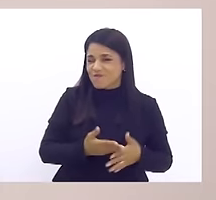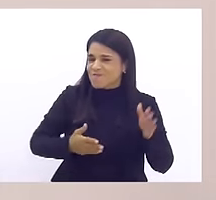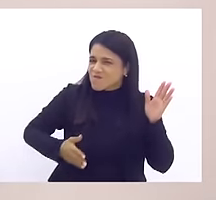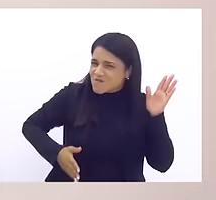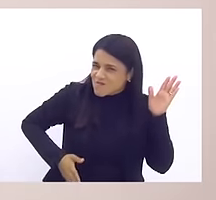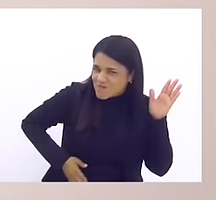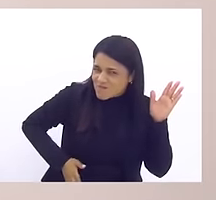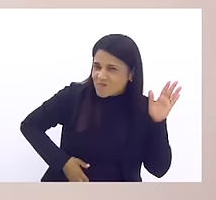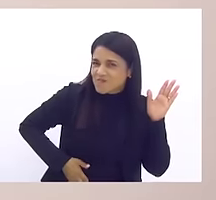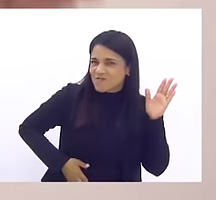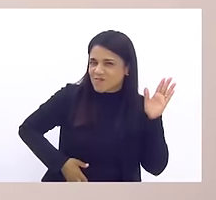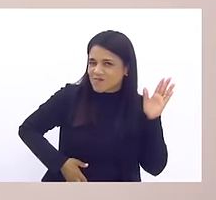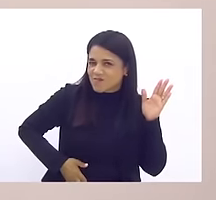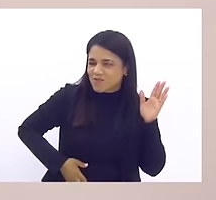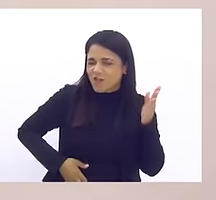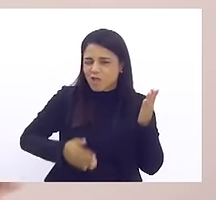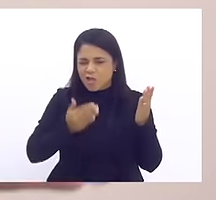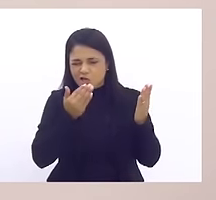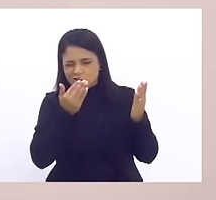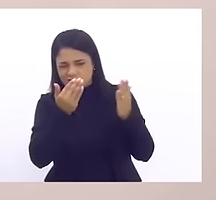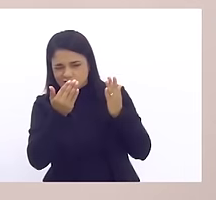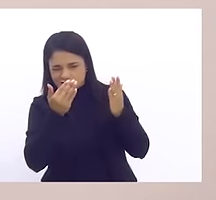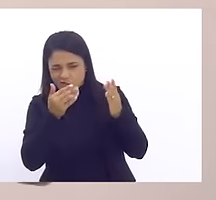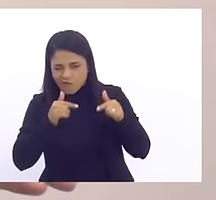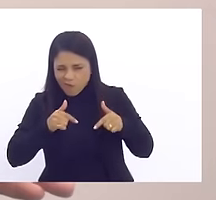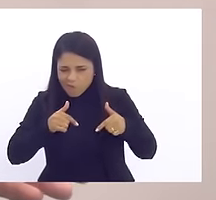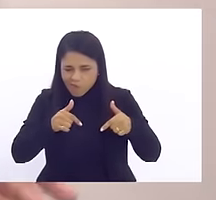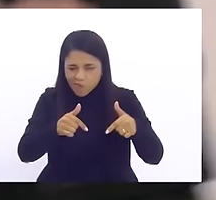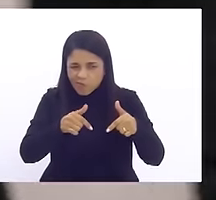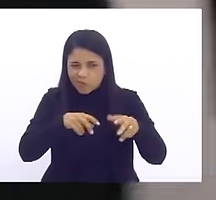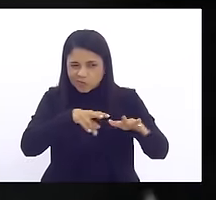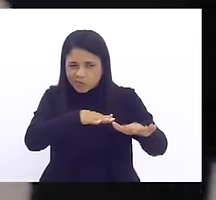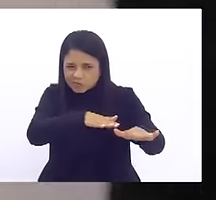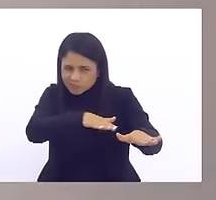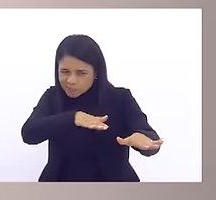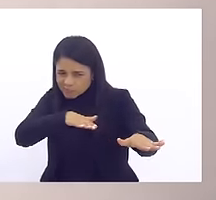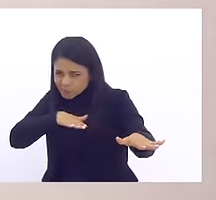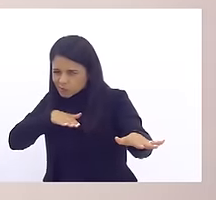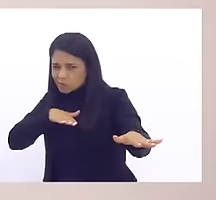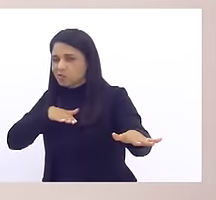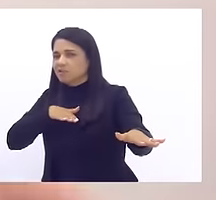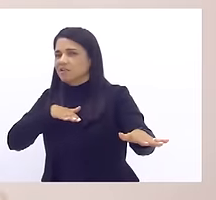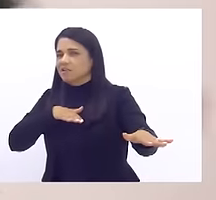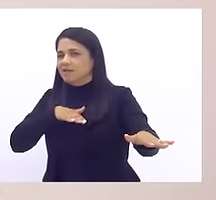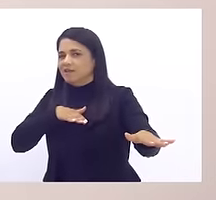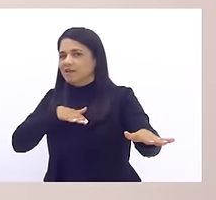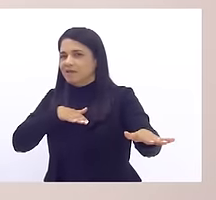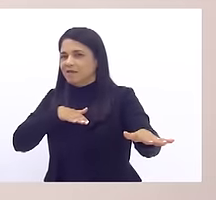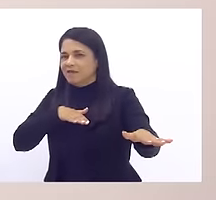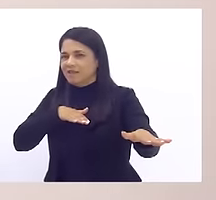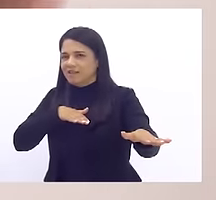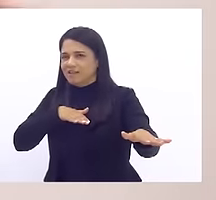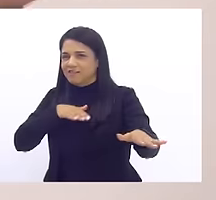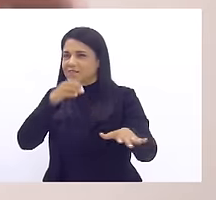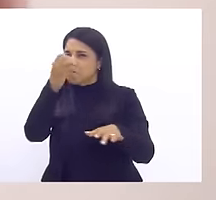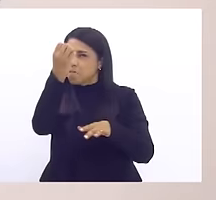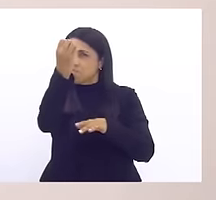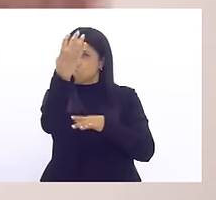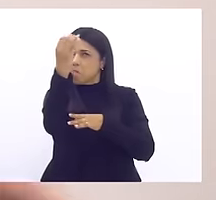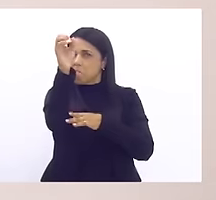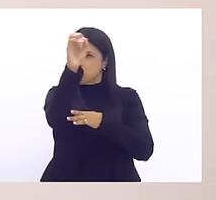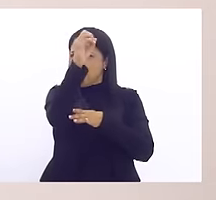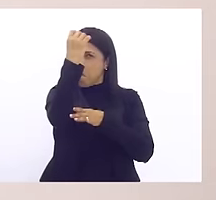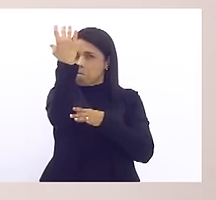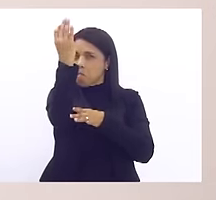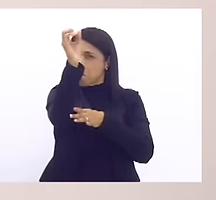Vagabundo quando desconfiar que tem uma operação porque o trânsito ele vê os trombo piscando ele vai ficar ele